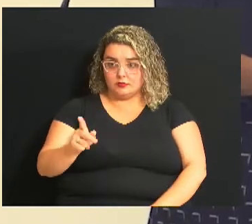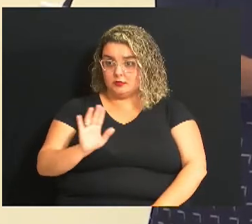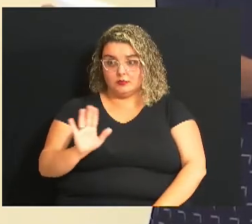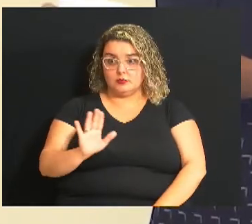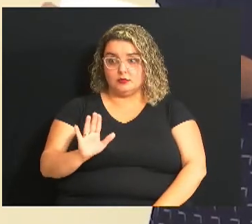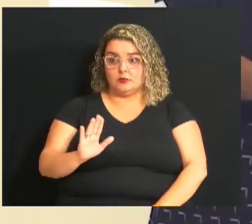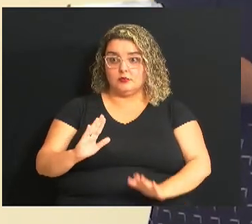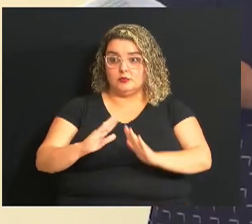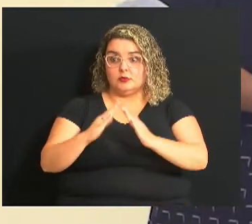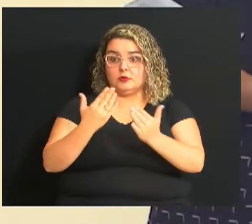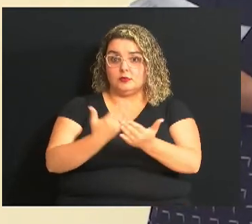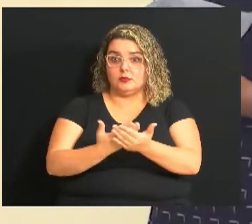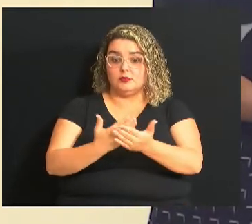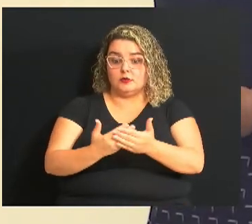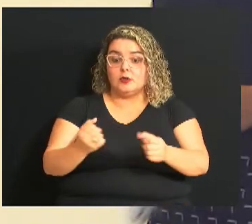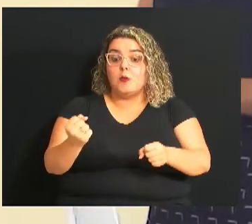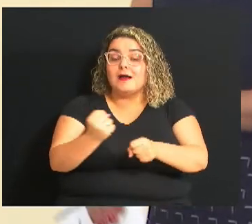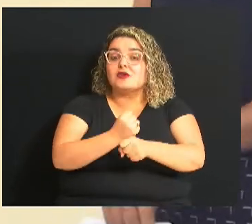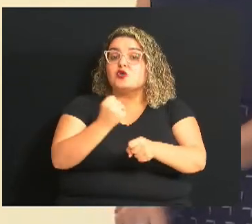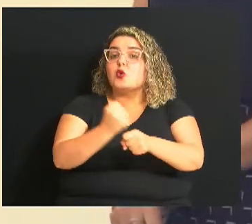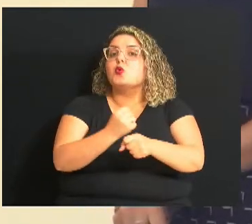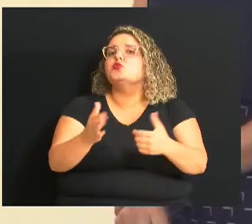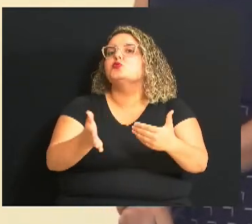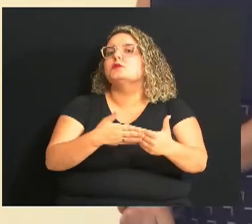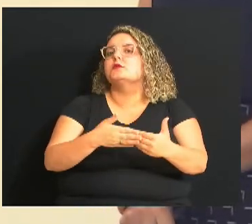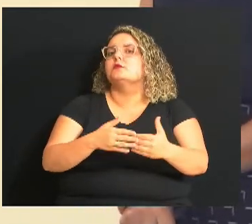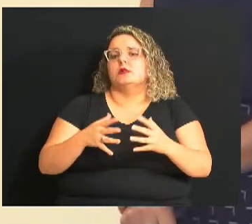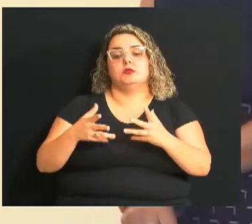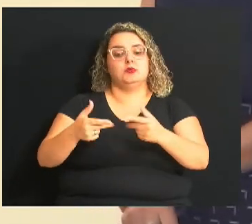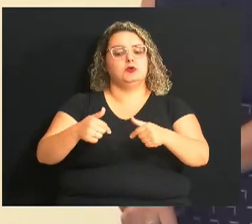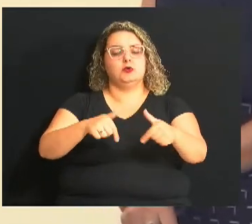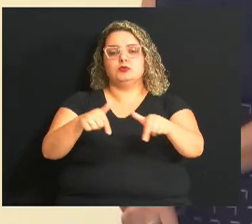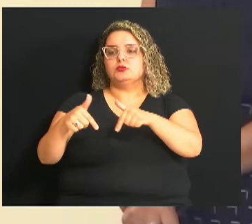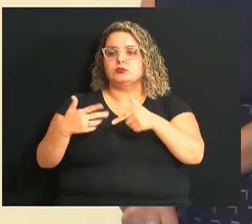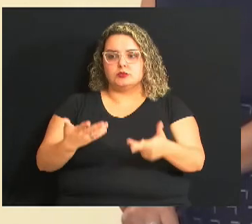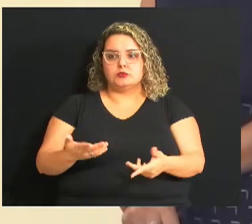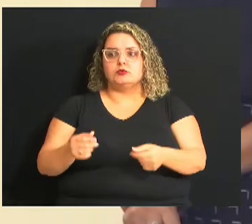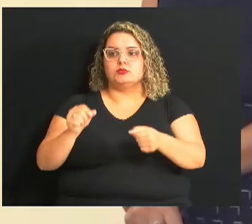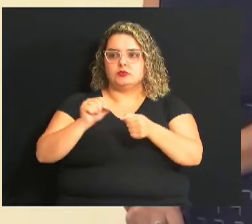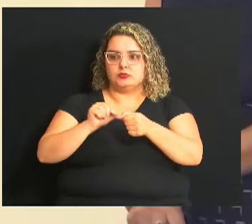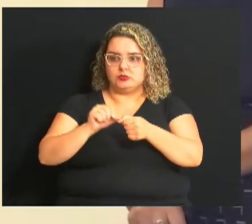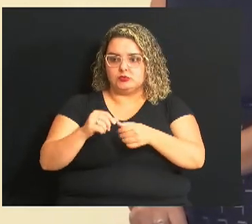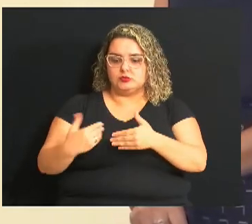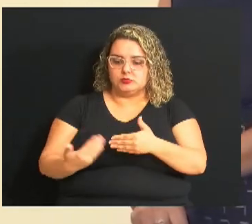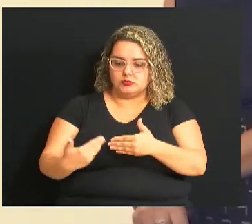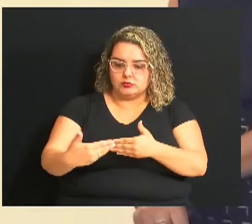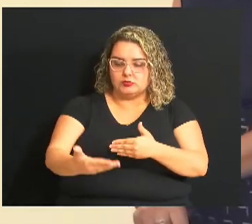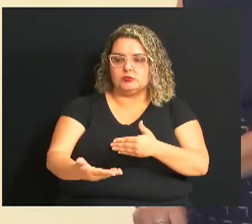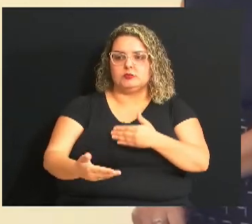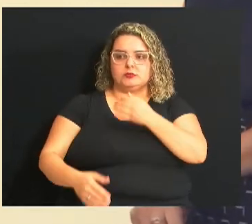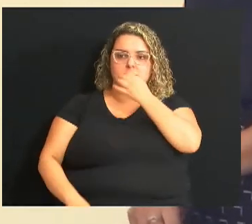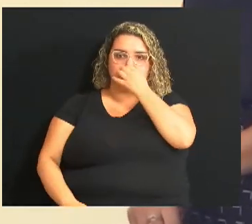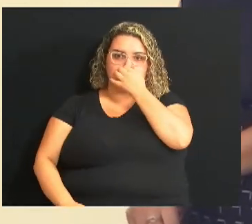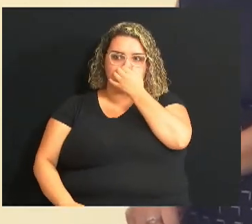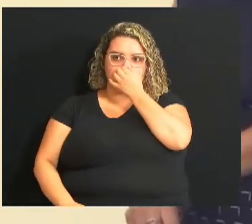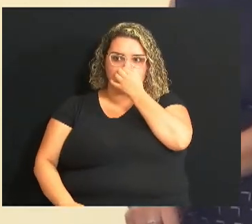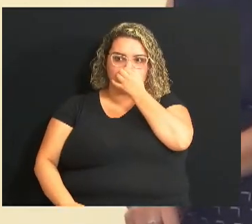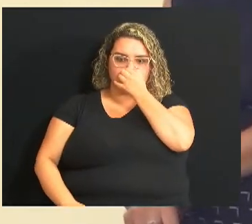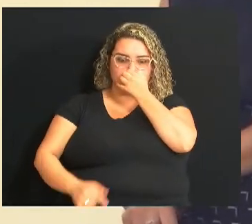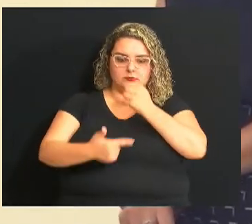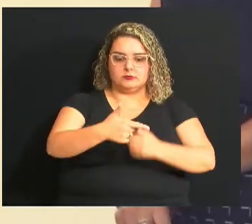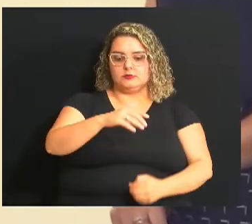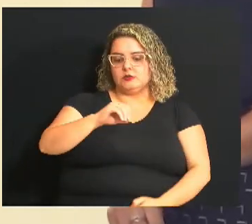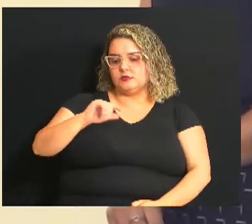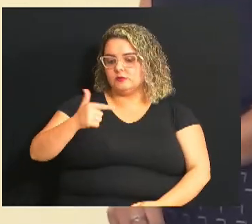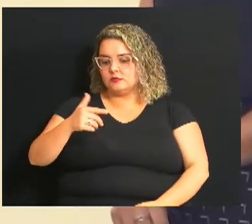os prédios. E todo o trabalho que foi feito durante esse processo, 2020 e